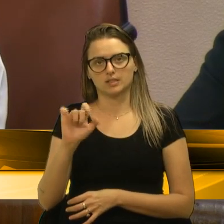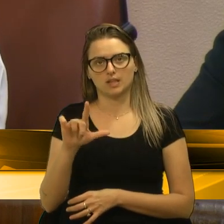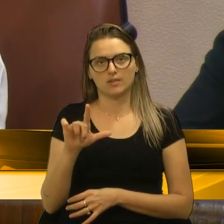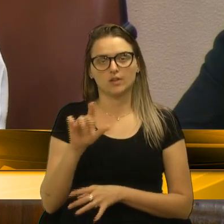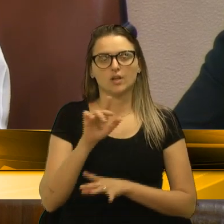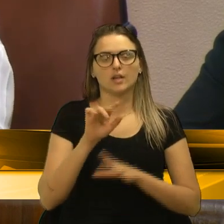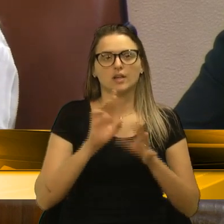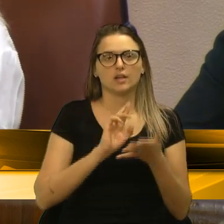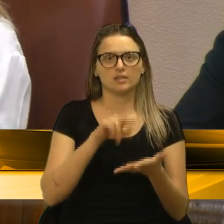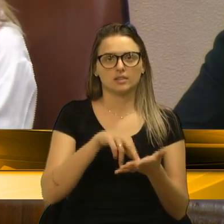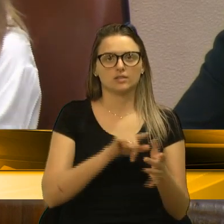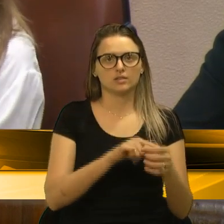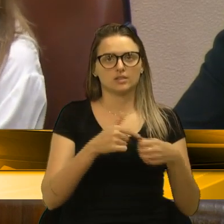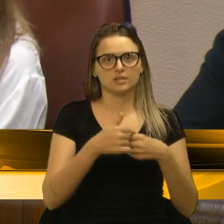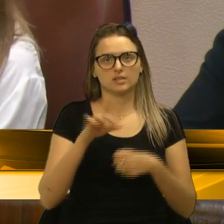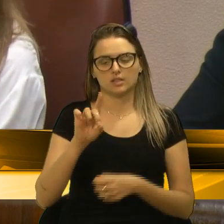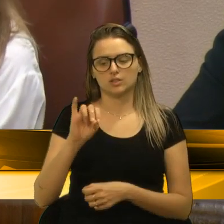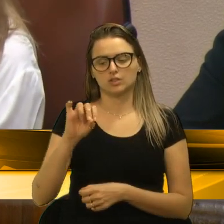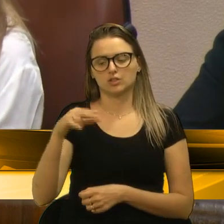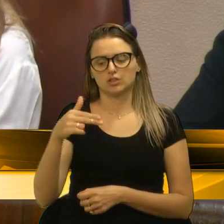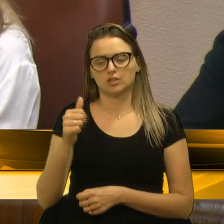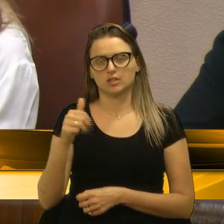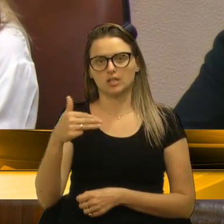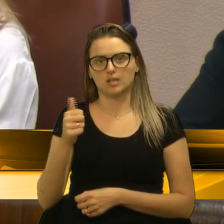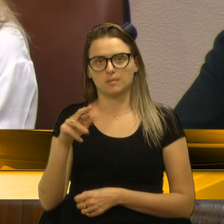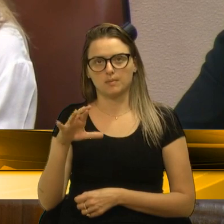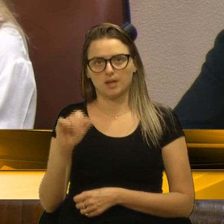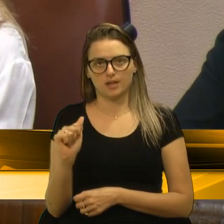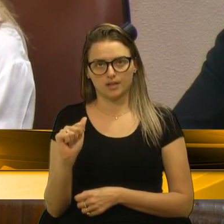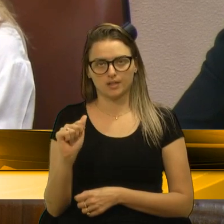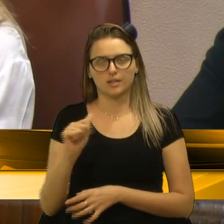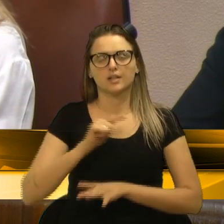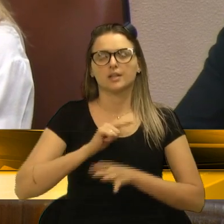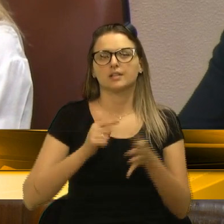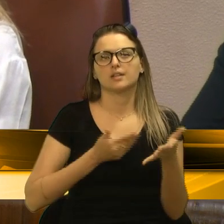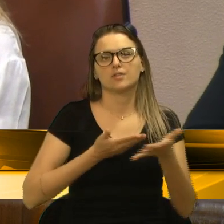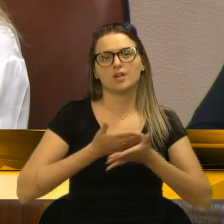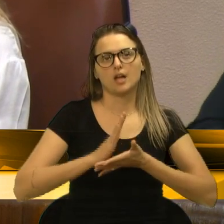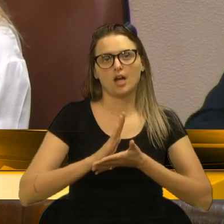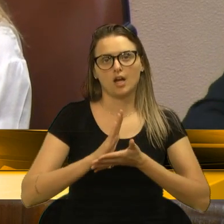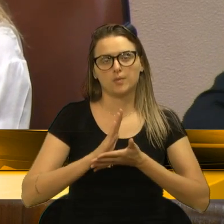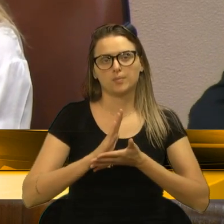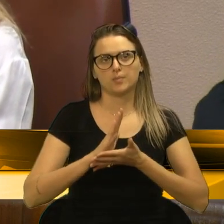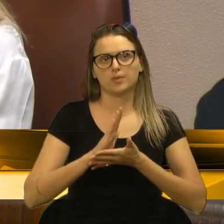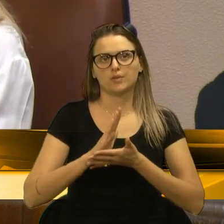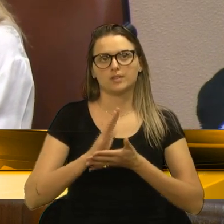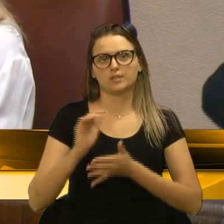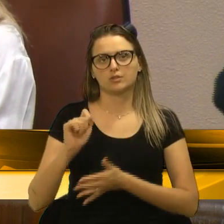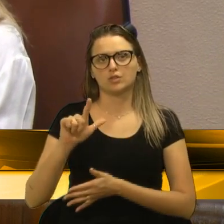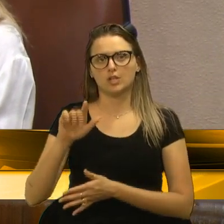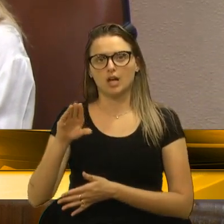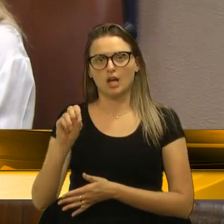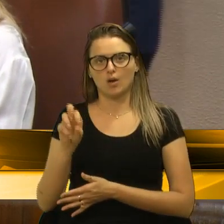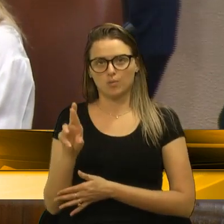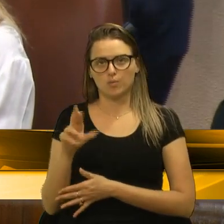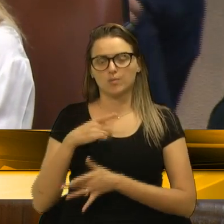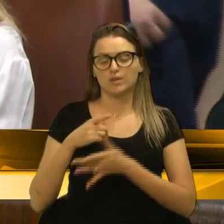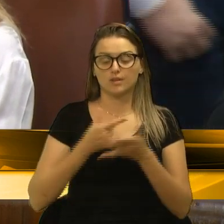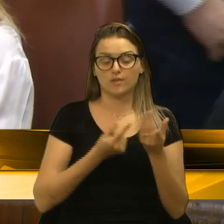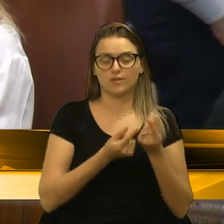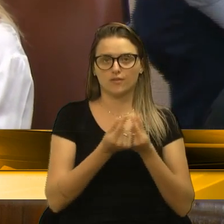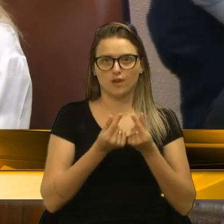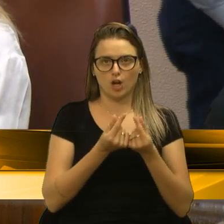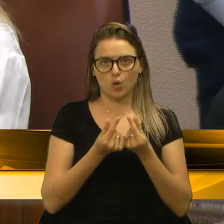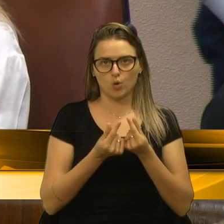Dinamarca, em Aalborg, foi aprovada a Carta de Aalborg, que estabeleceu valores